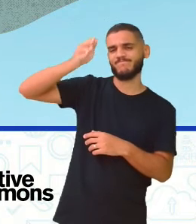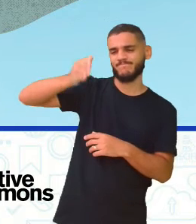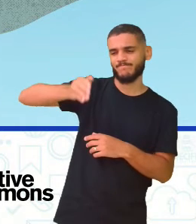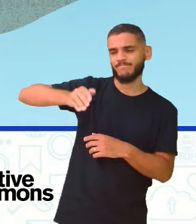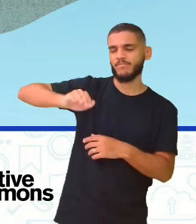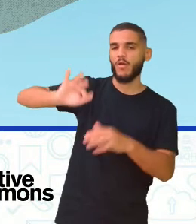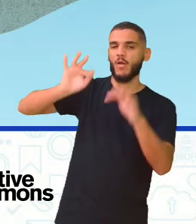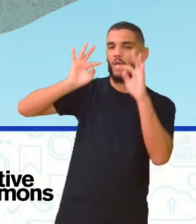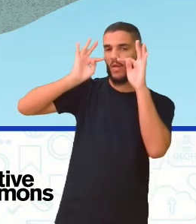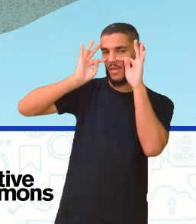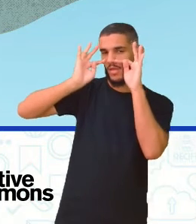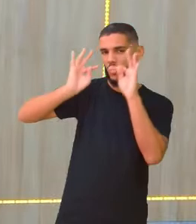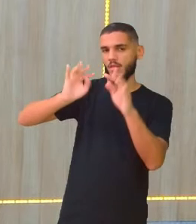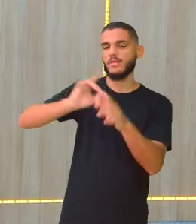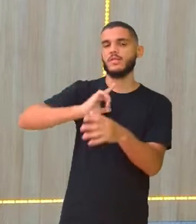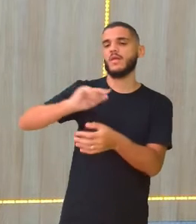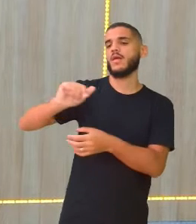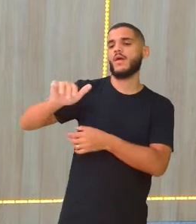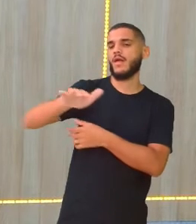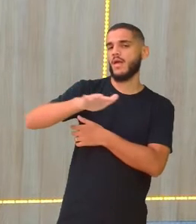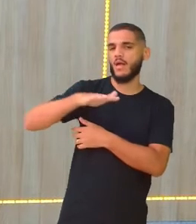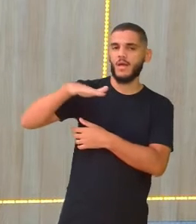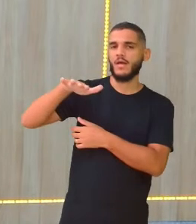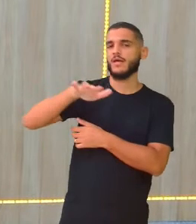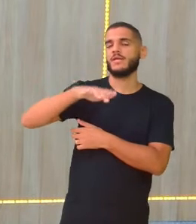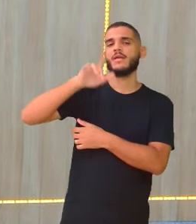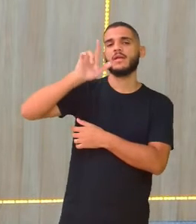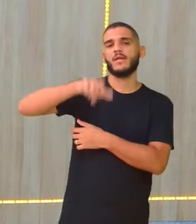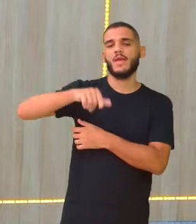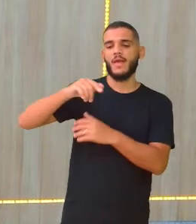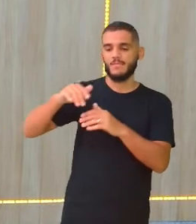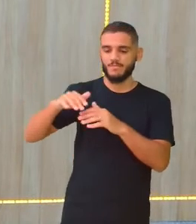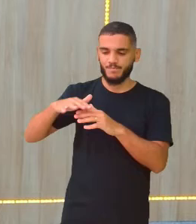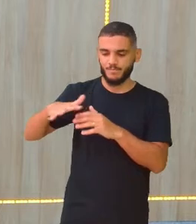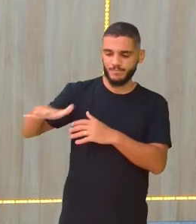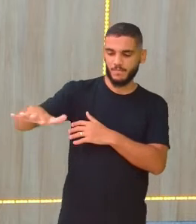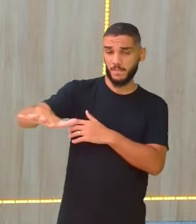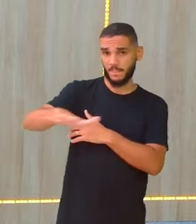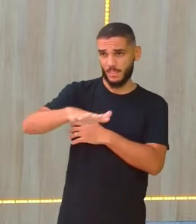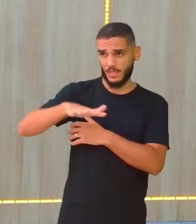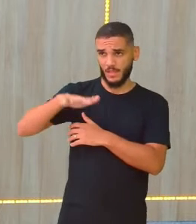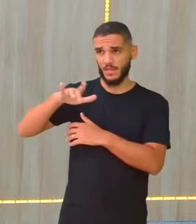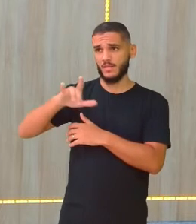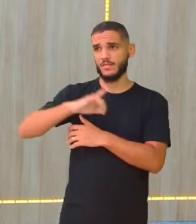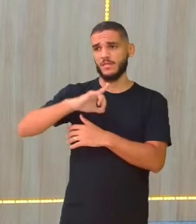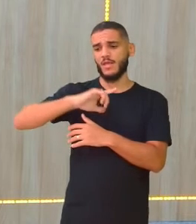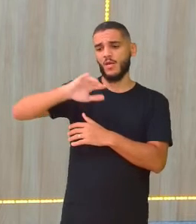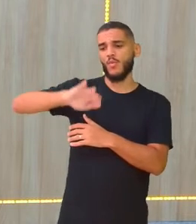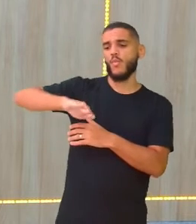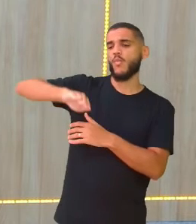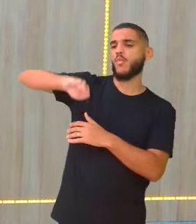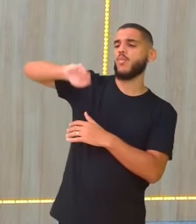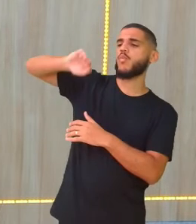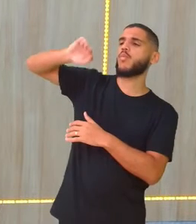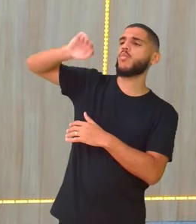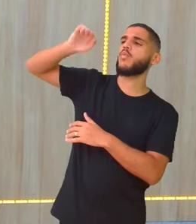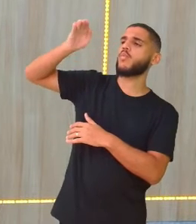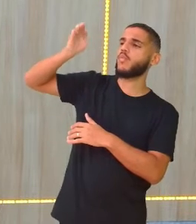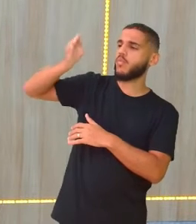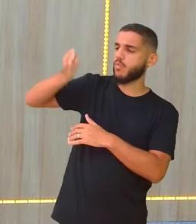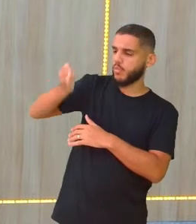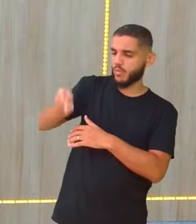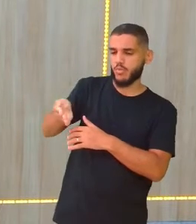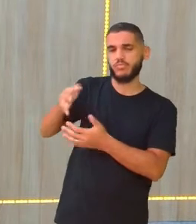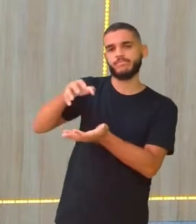grande área que é ali de uma forma plana e tem aquele relevozinho no meio, formando